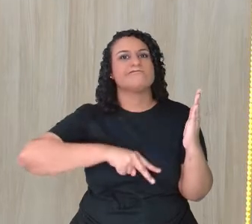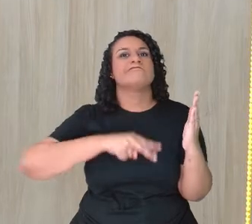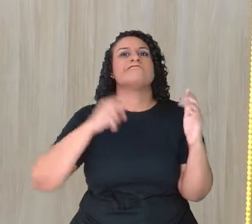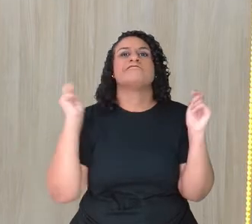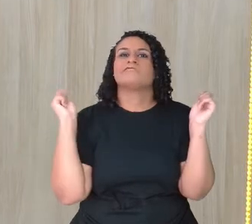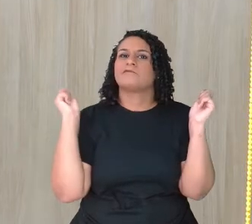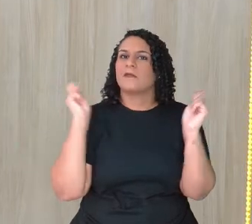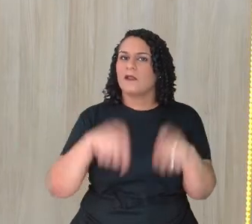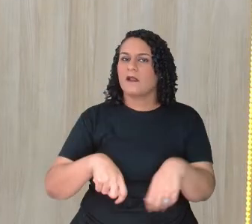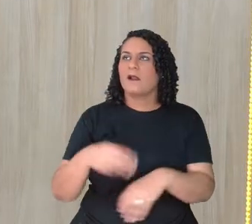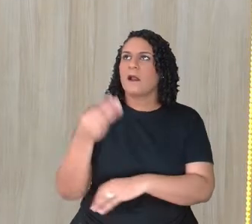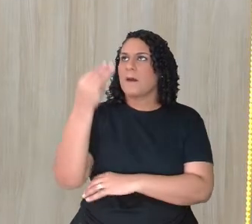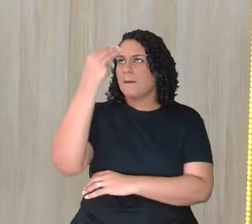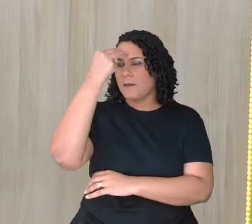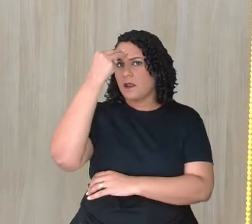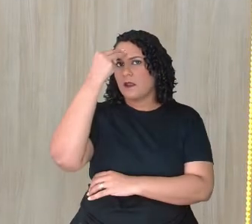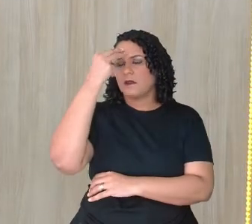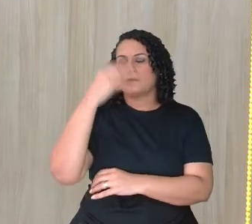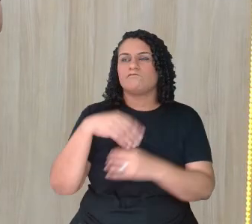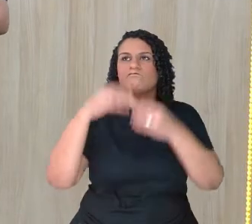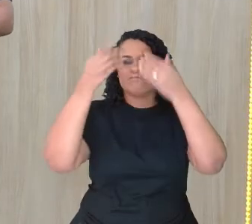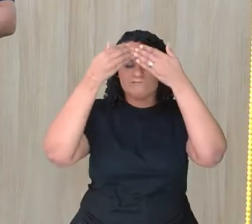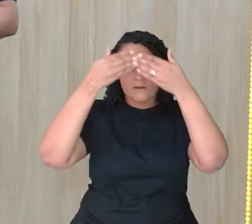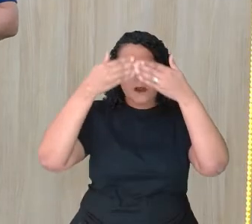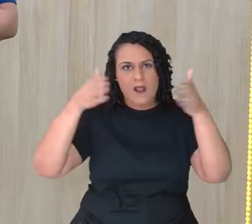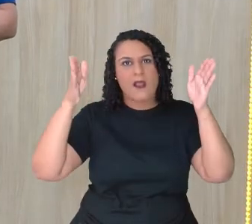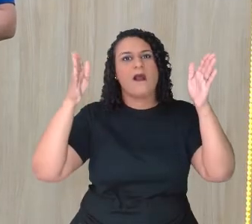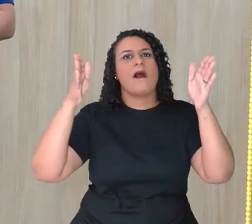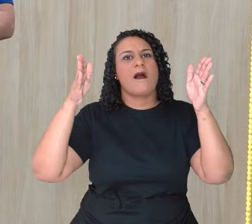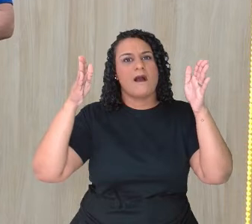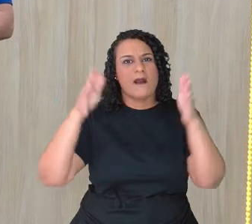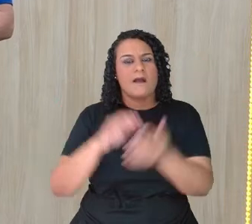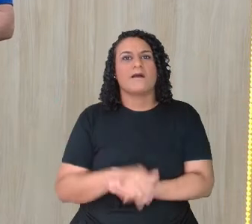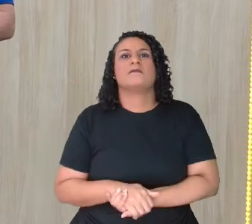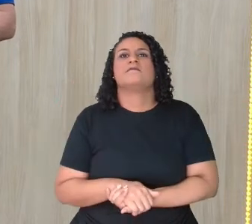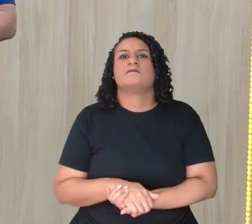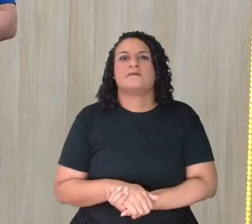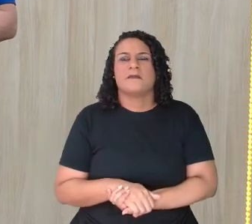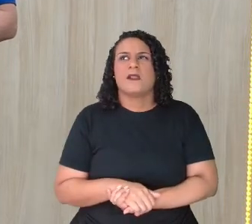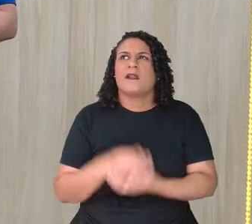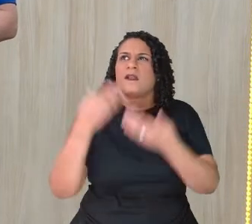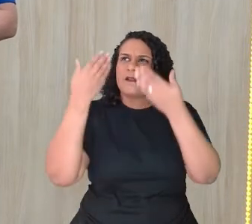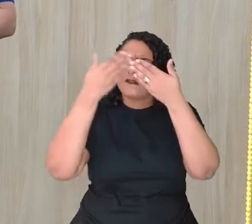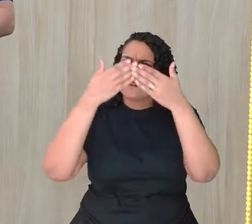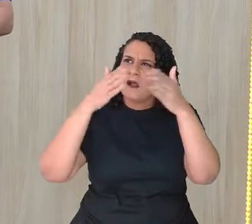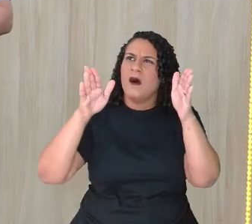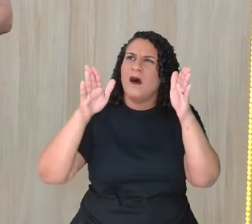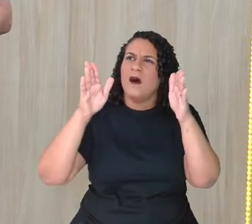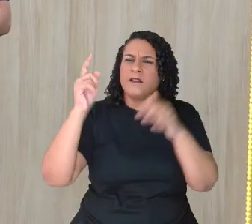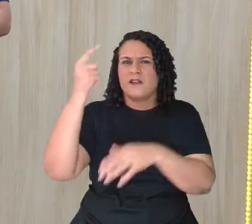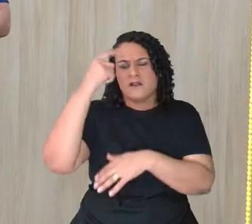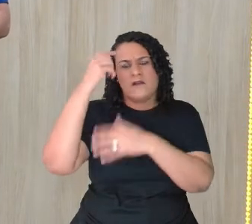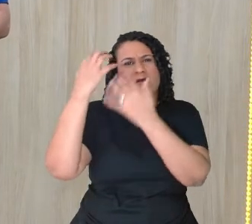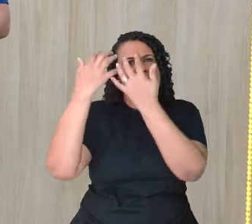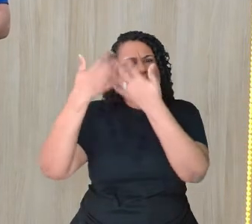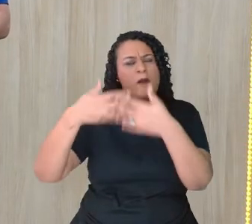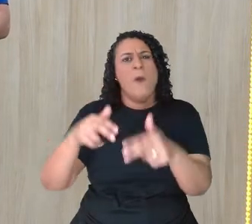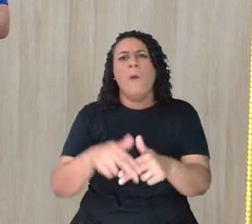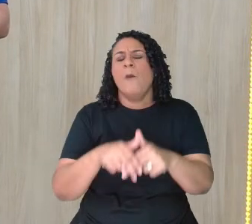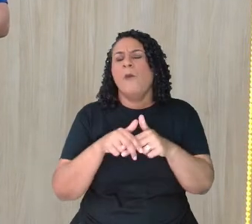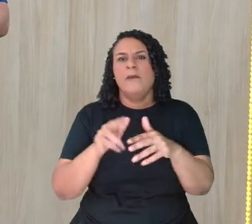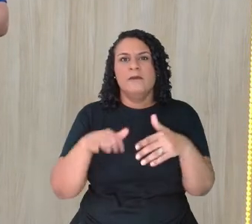permitir que a nossa mente abra, não é, vários hiperlinks que nos leve a pensar o